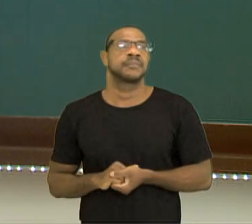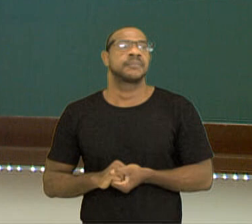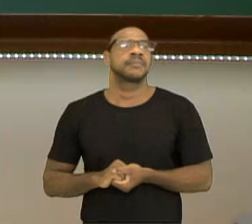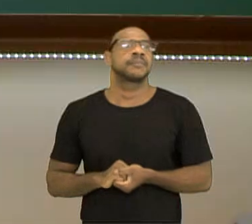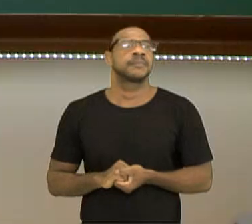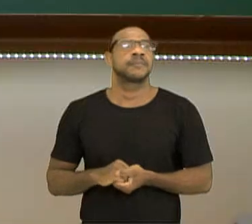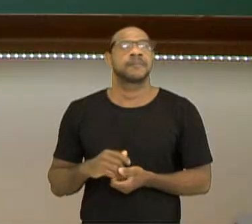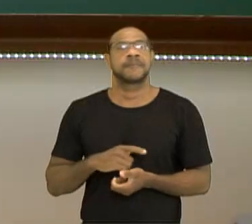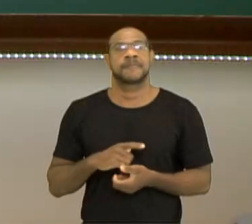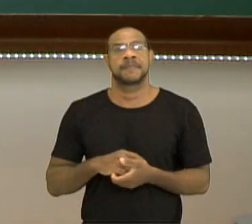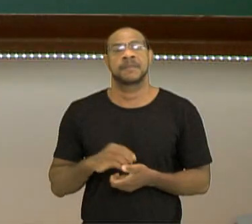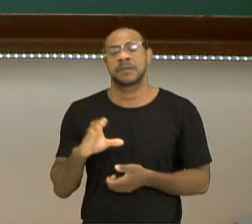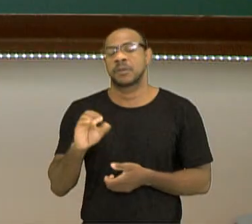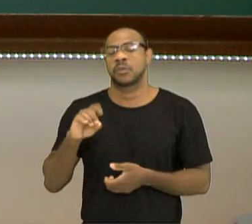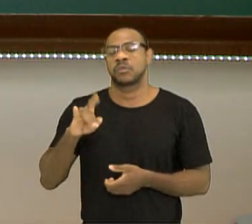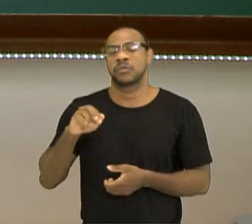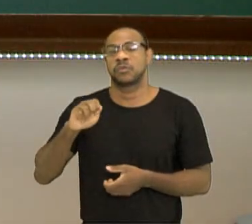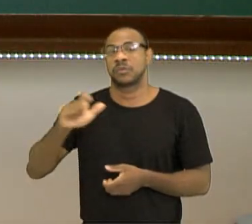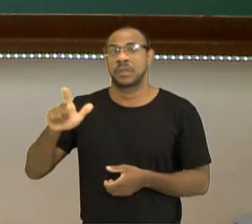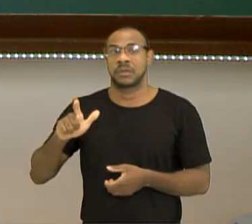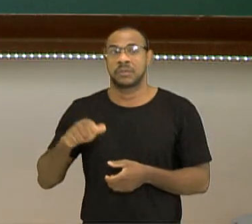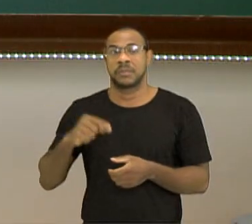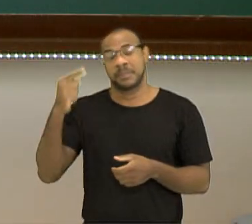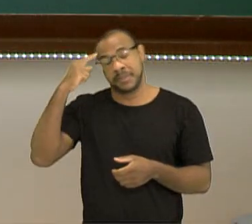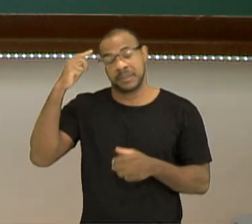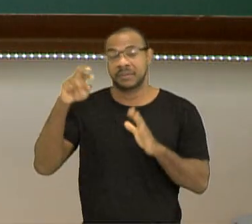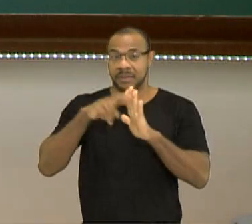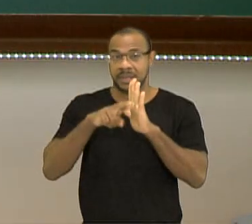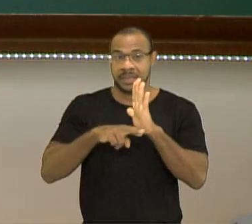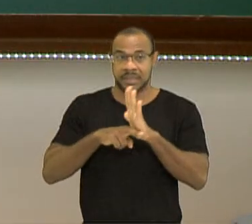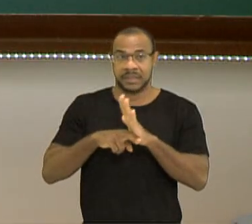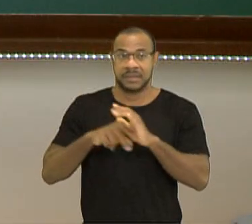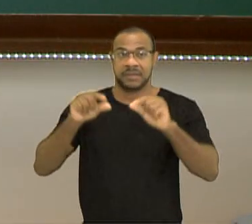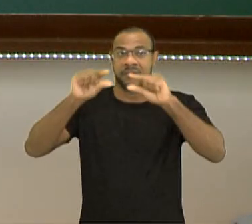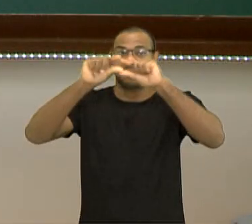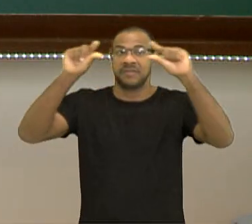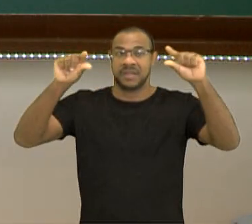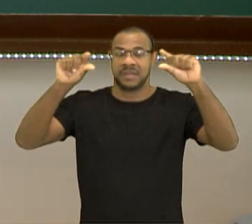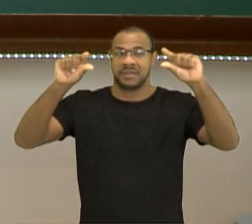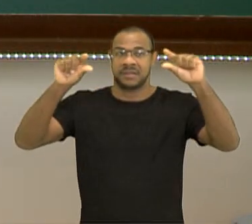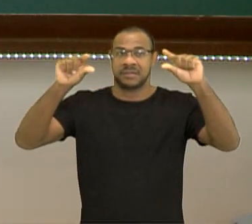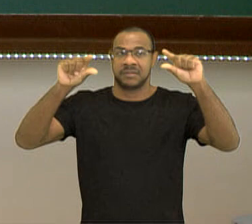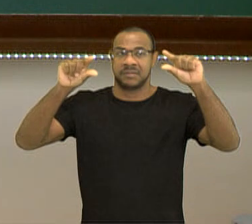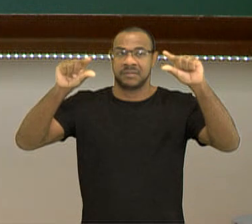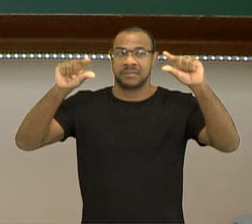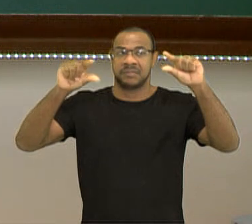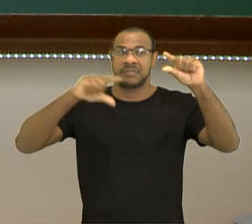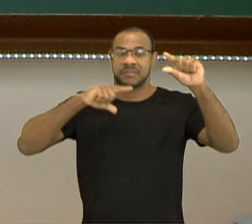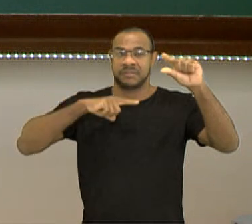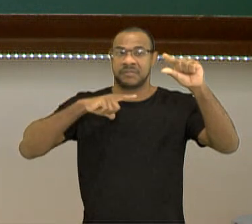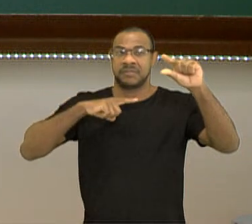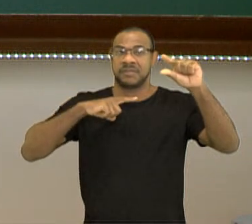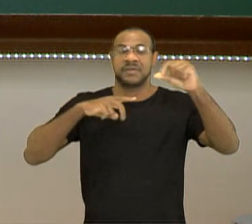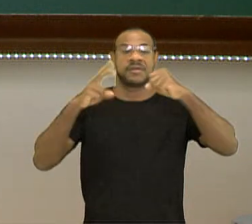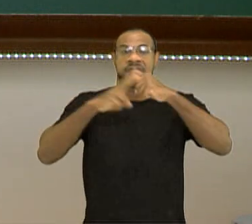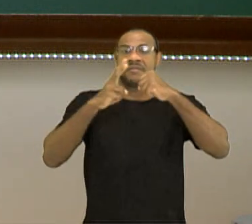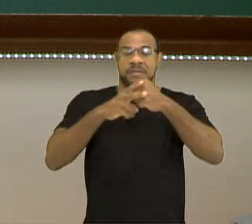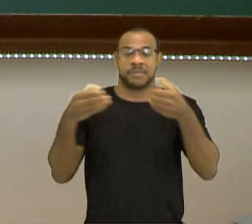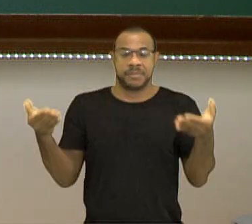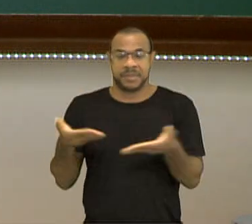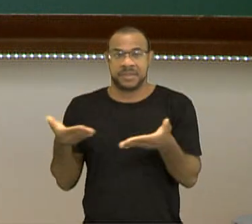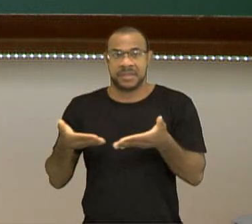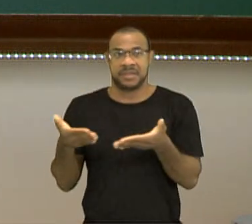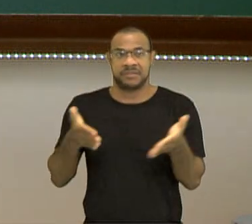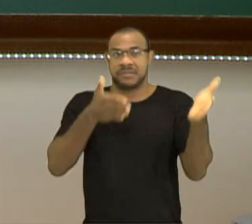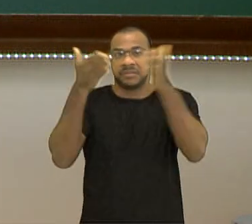de condicional, da primeira condicional. Pense na regra. Frase com if, verbo no presente, a outra frase